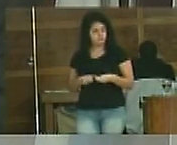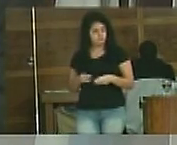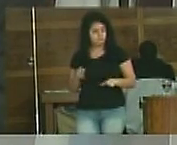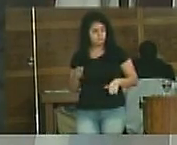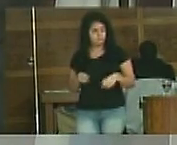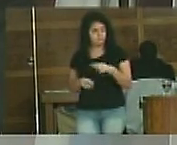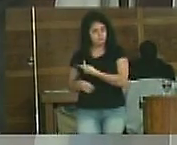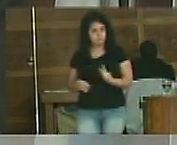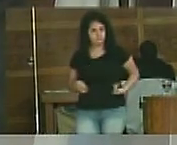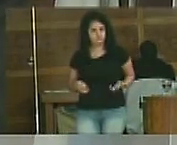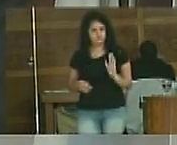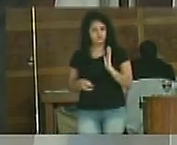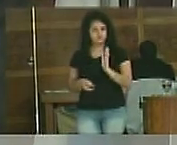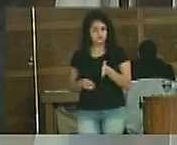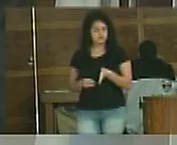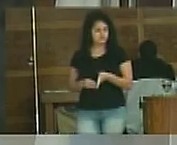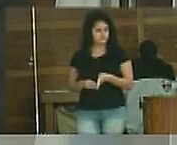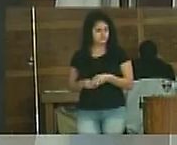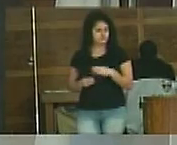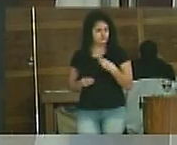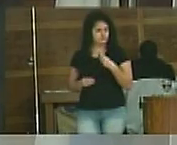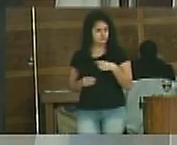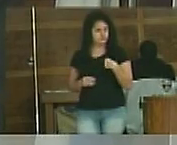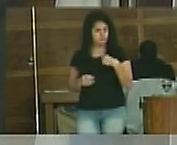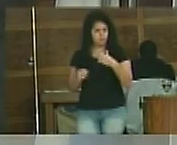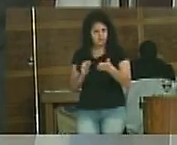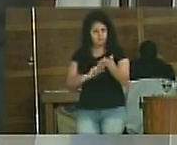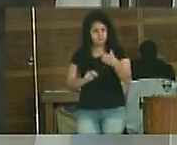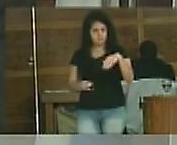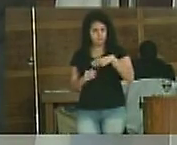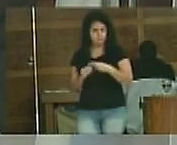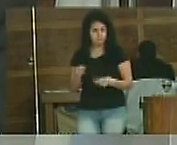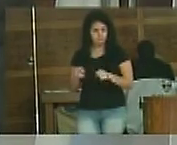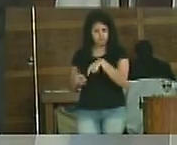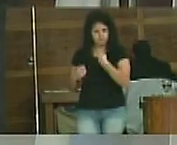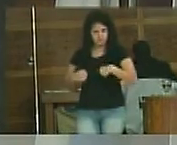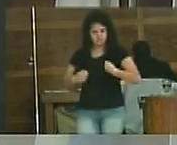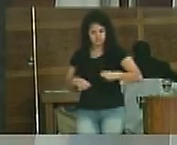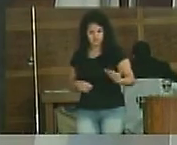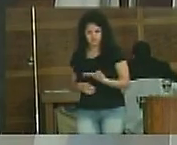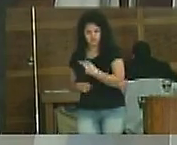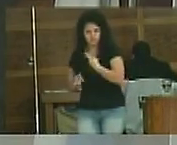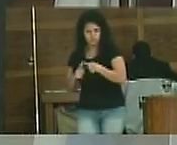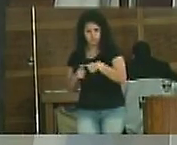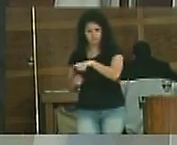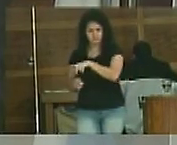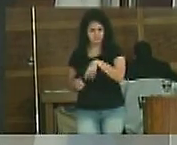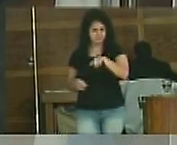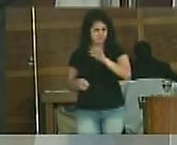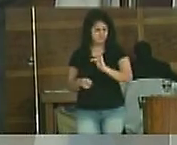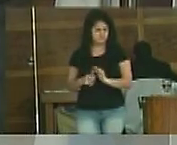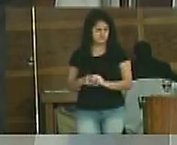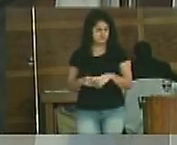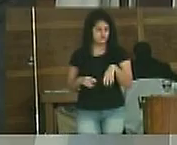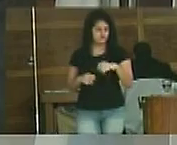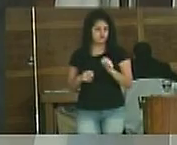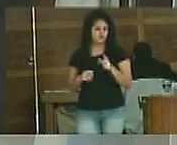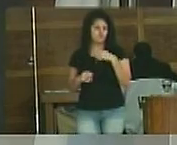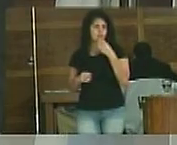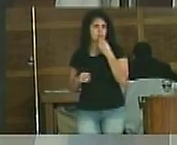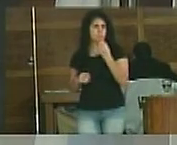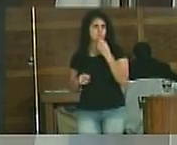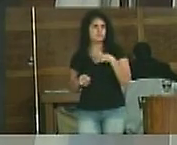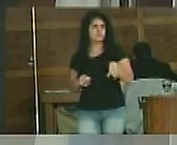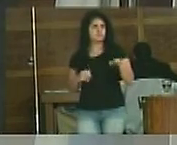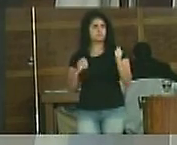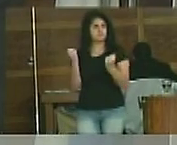O presidente já pediu tua cabeça e eu assino embaixo. O senhor tem que sair, o senhor não serve. Não serve. Ficar chamando viatura do